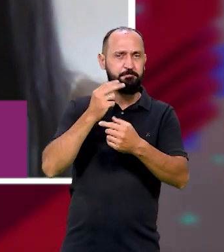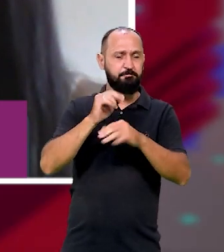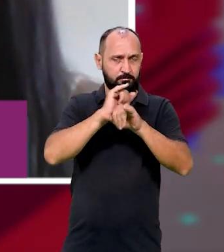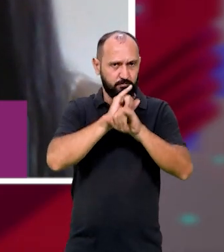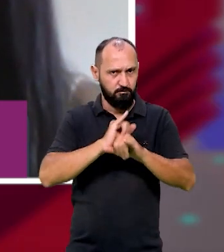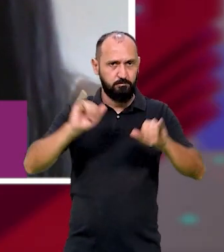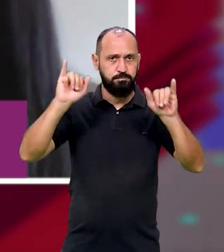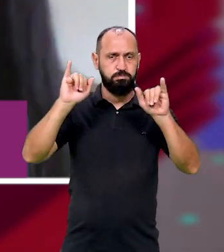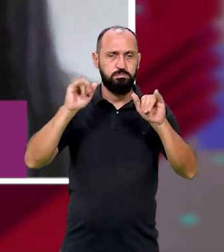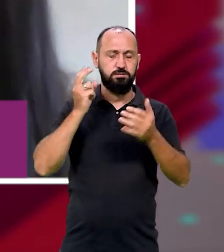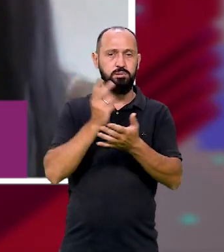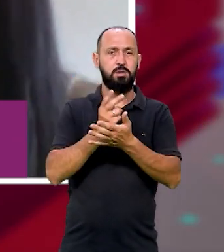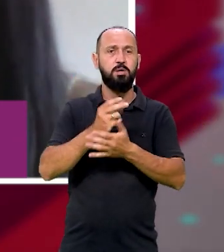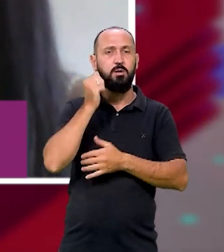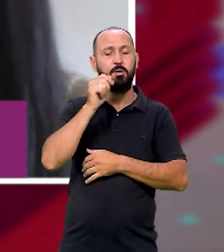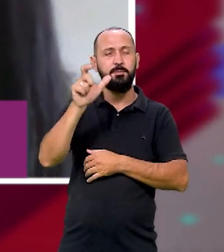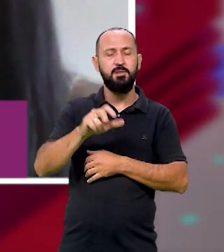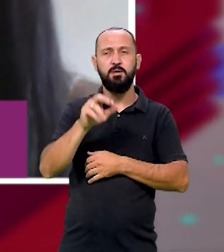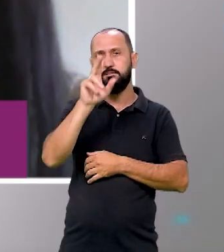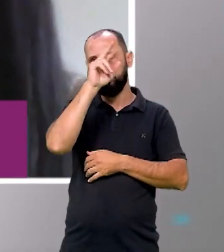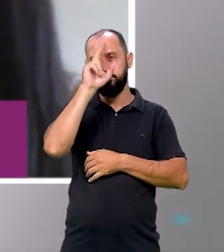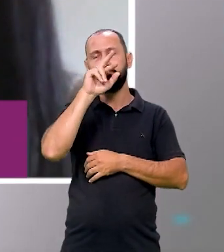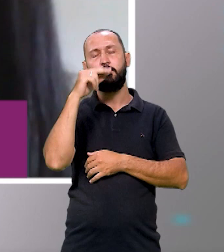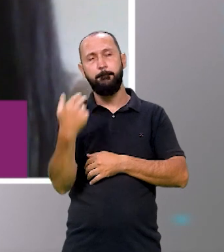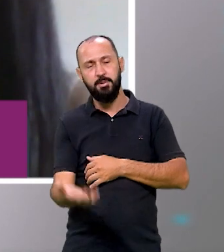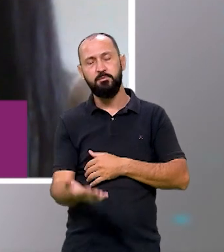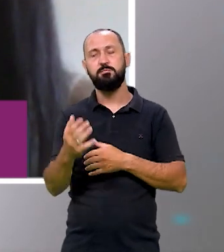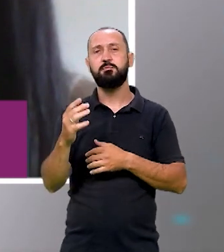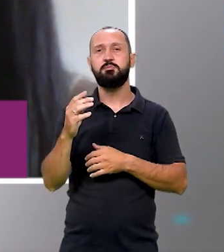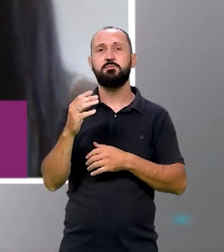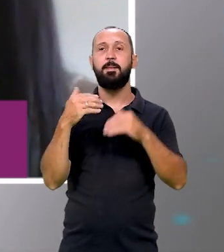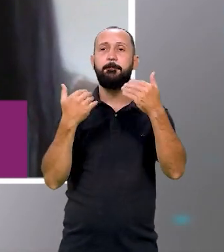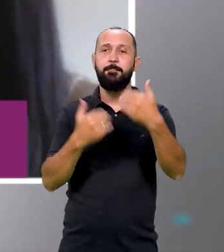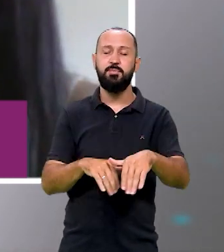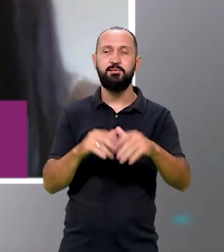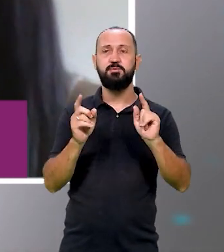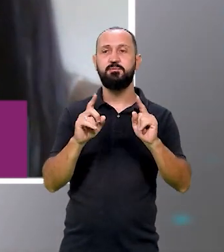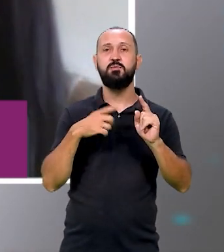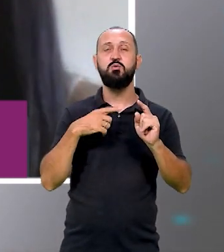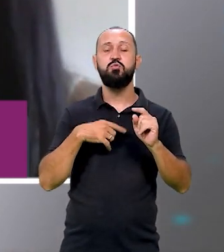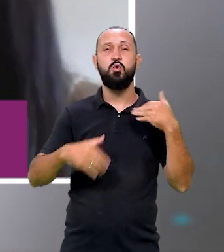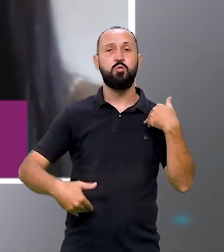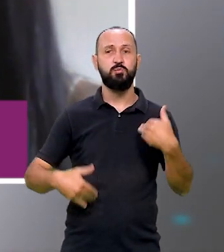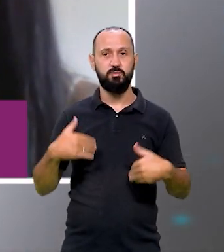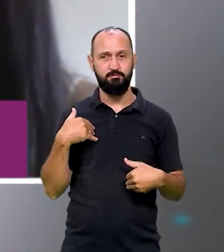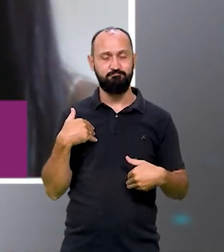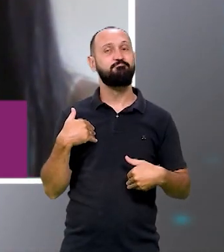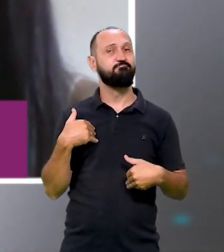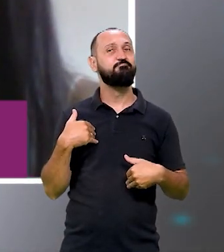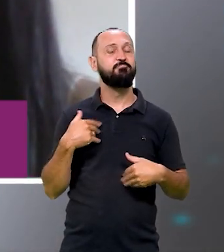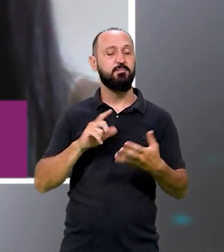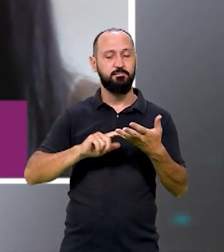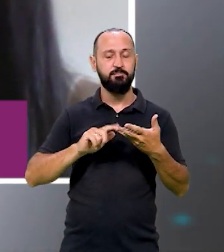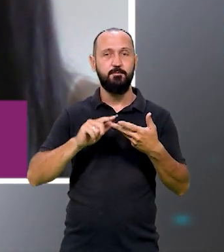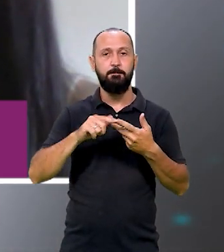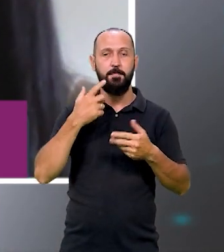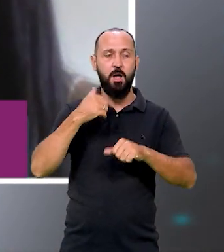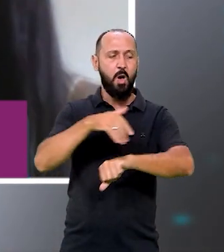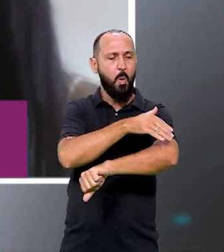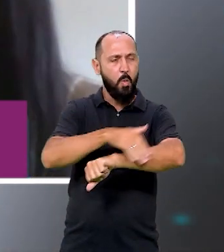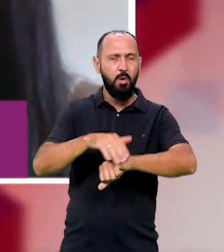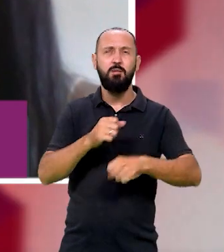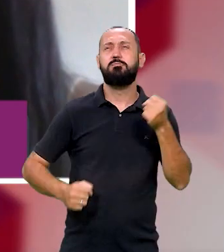que acontecem com frequência, mas uma menina também desmaiou na prova. E não Hum, apenas o teste de aptidão física, nós